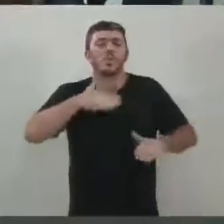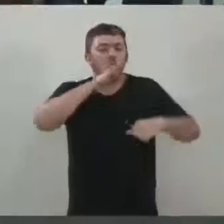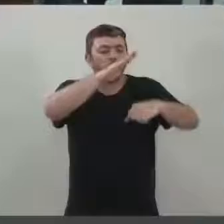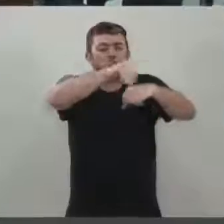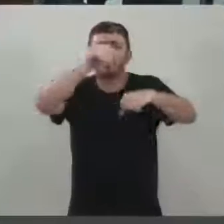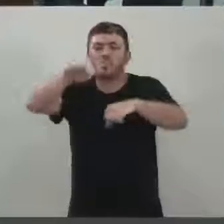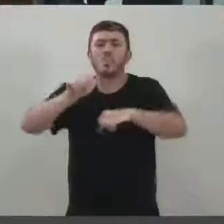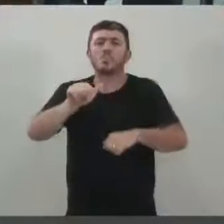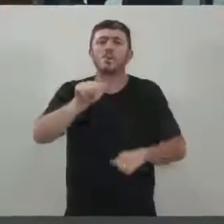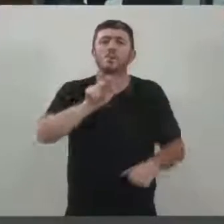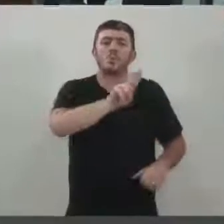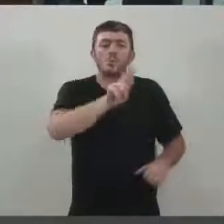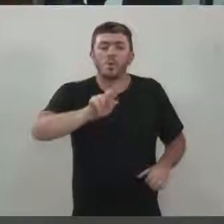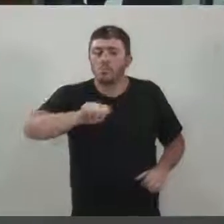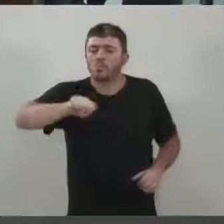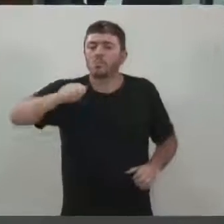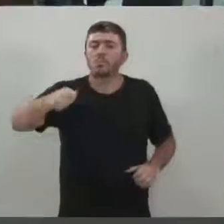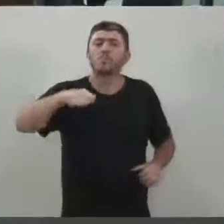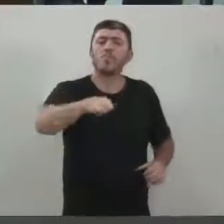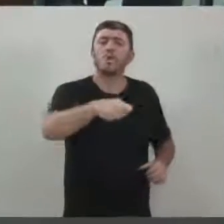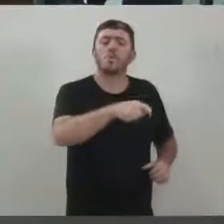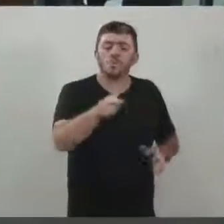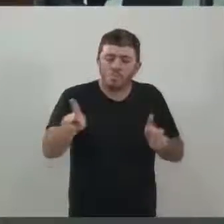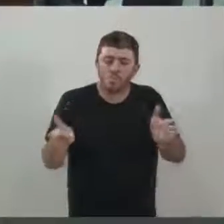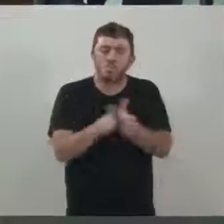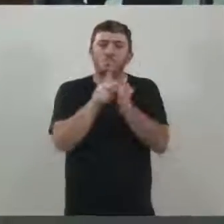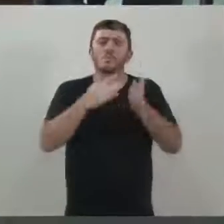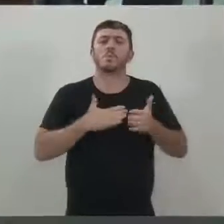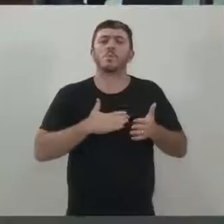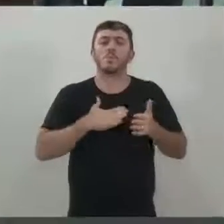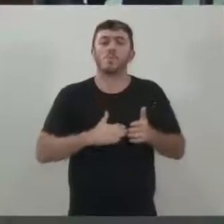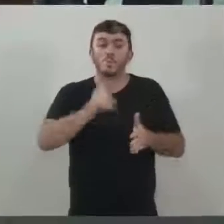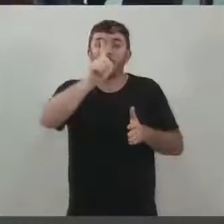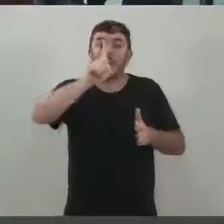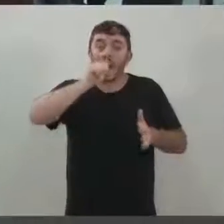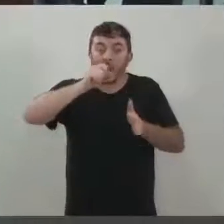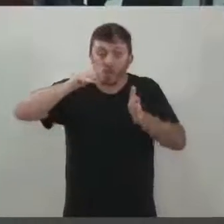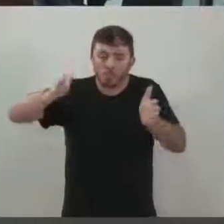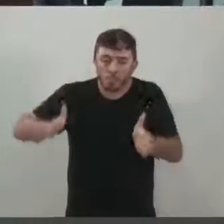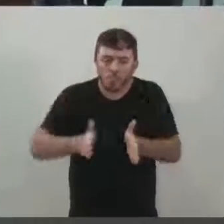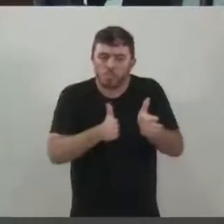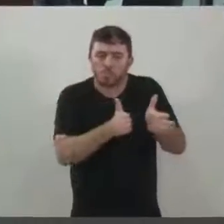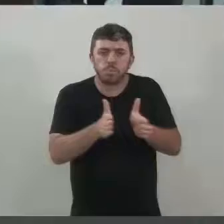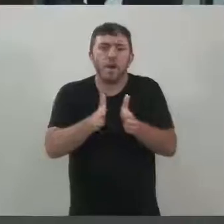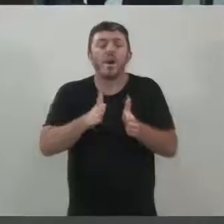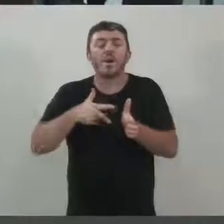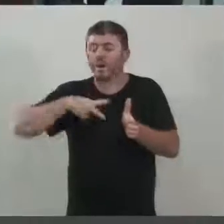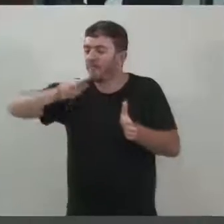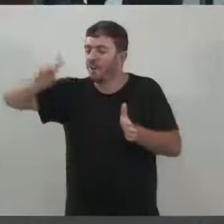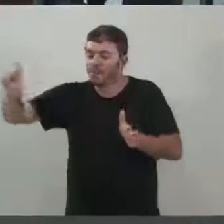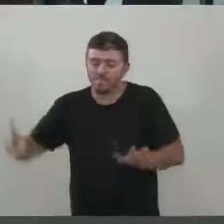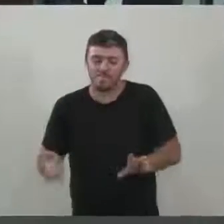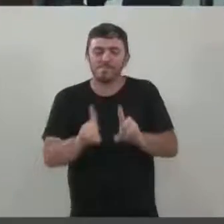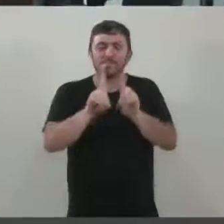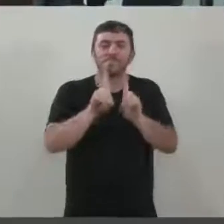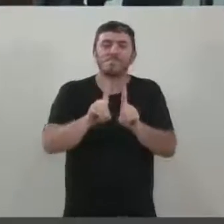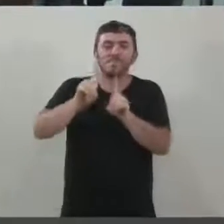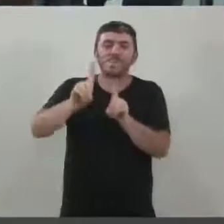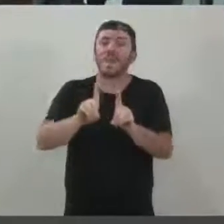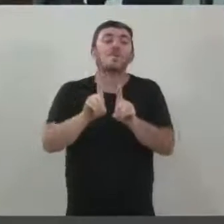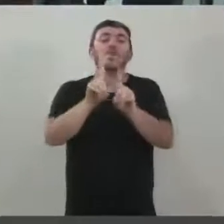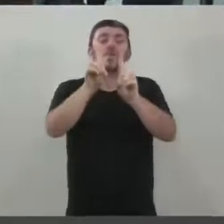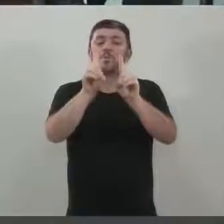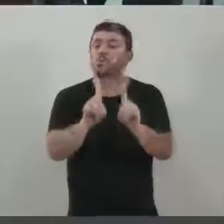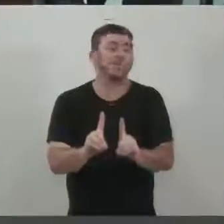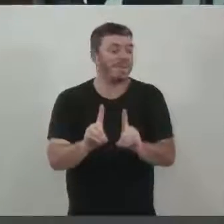nome. Você é meu. Quando você atravessar a água, eu estarei com você e os rios não